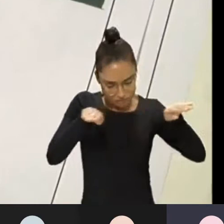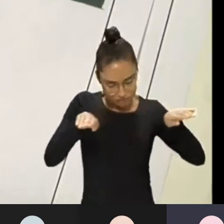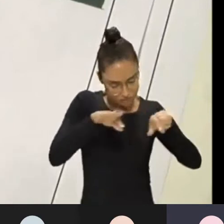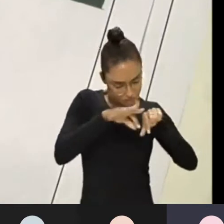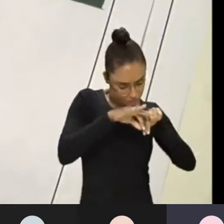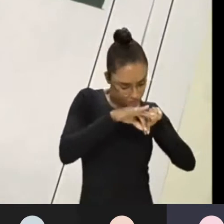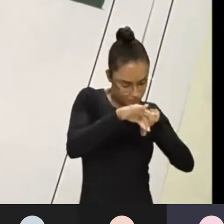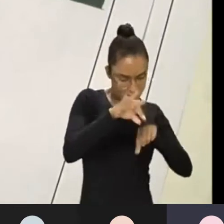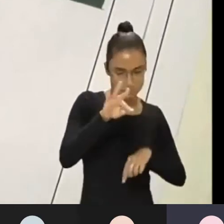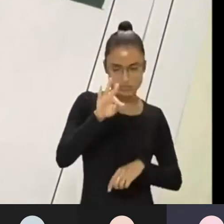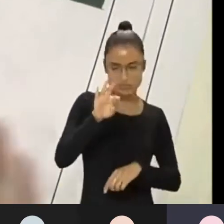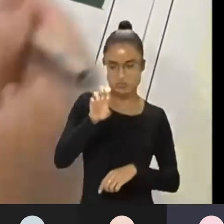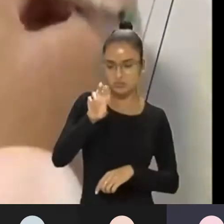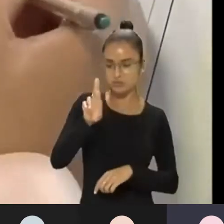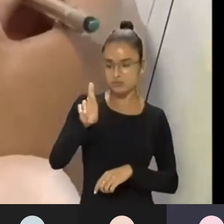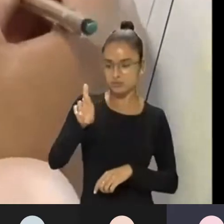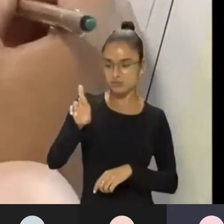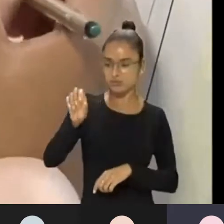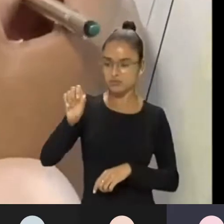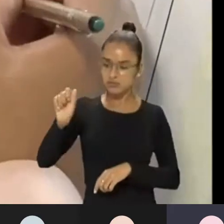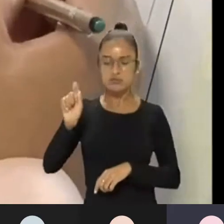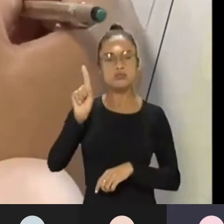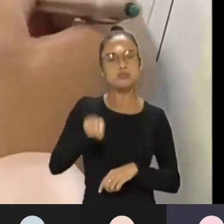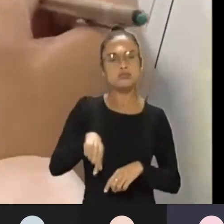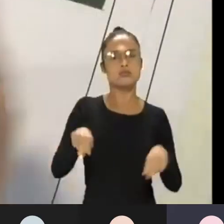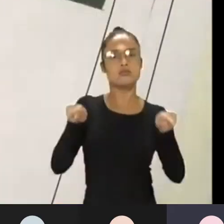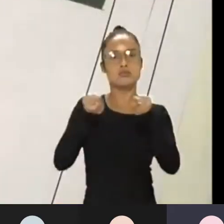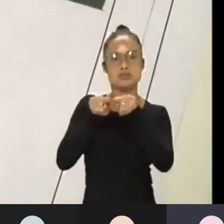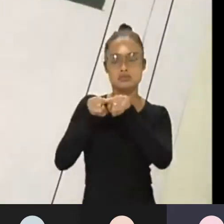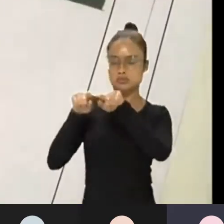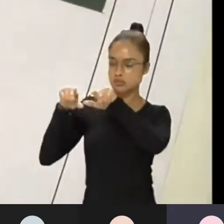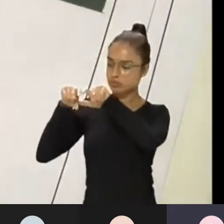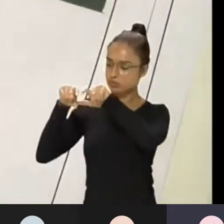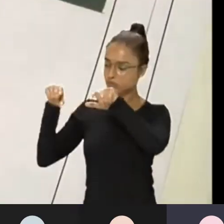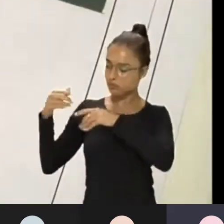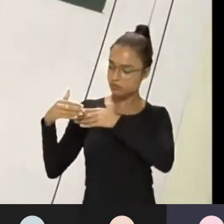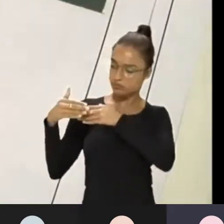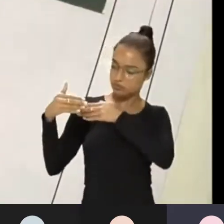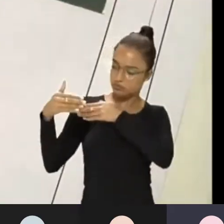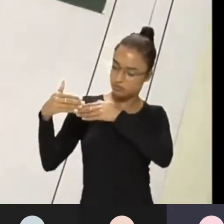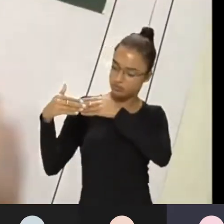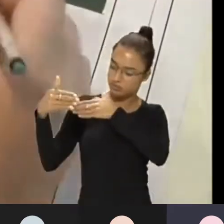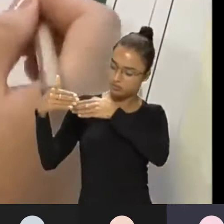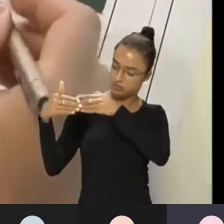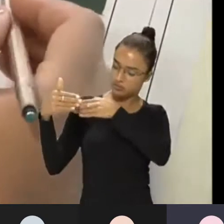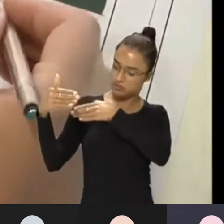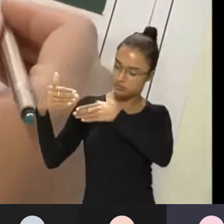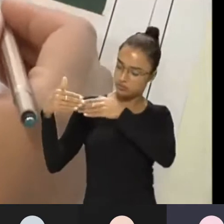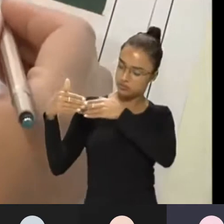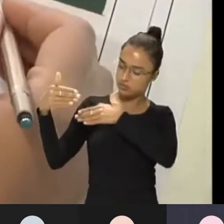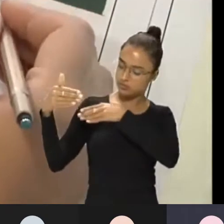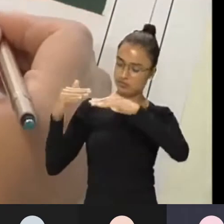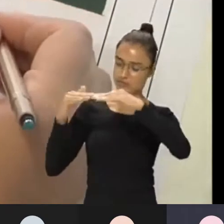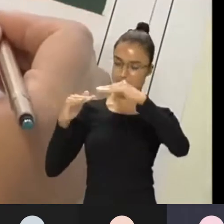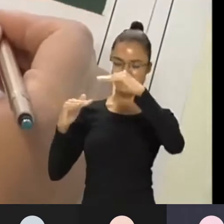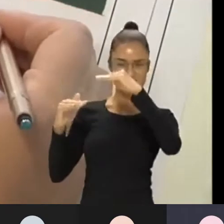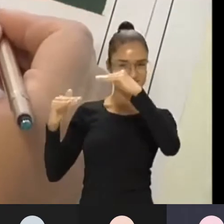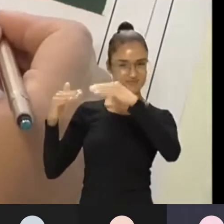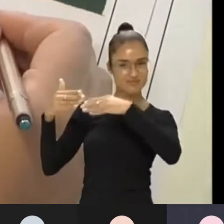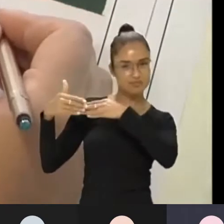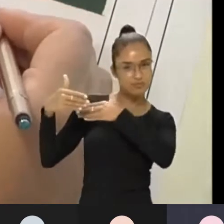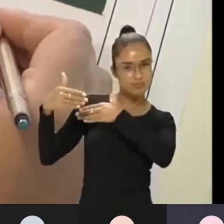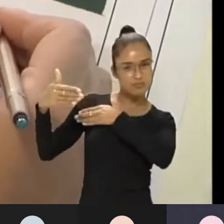essa medida de deslocamento, e com uma unidade aqui de afastamento. Tá? Se tem uma